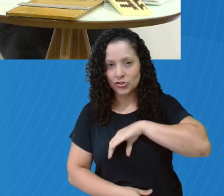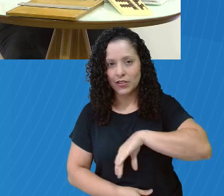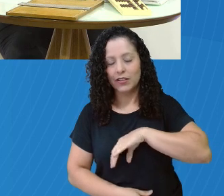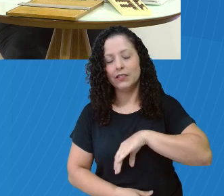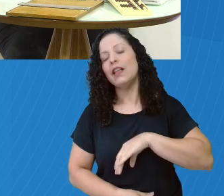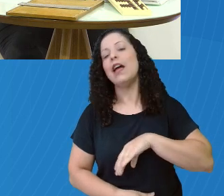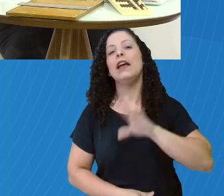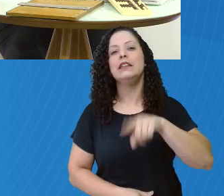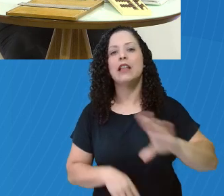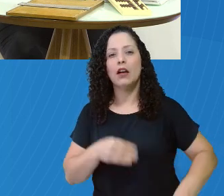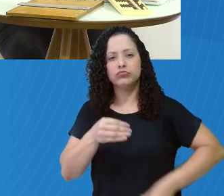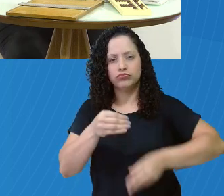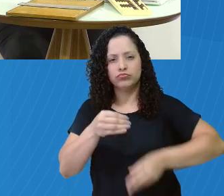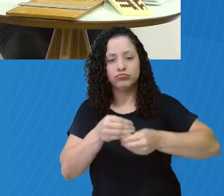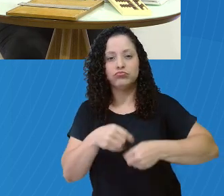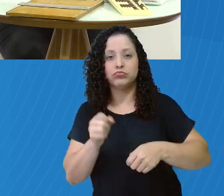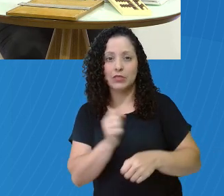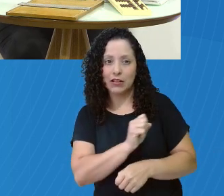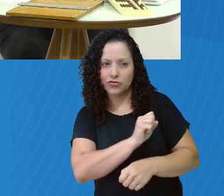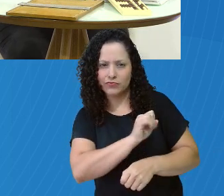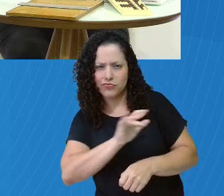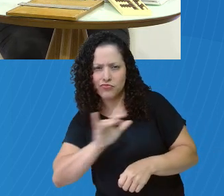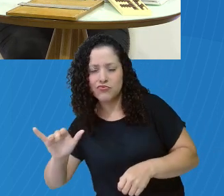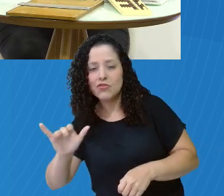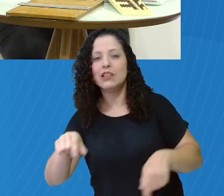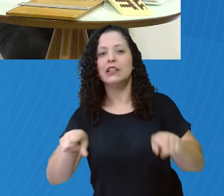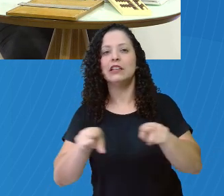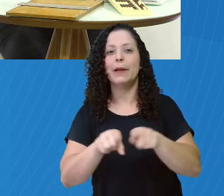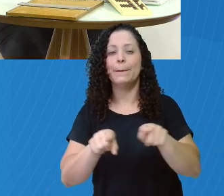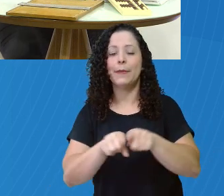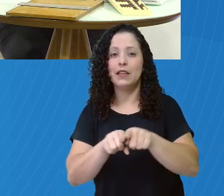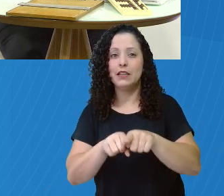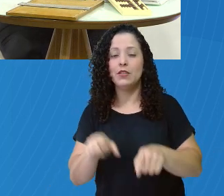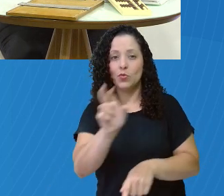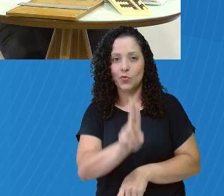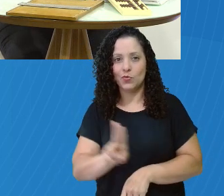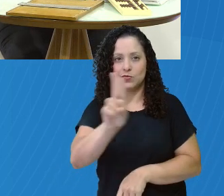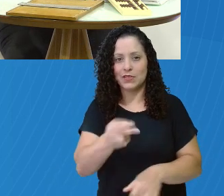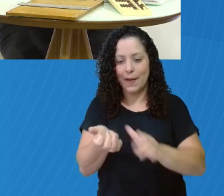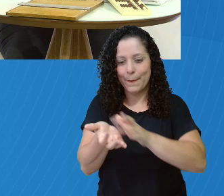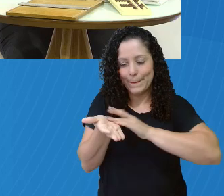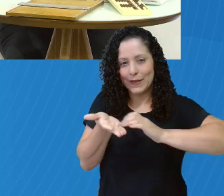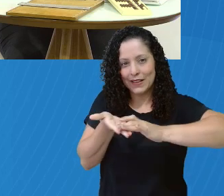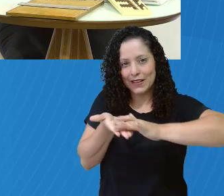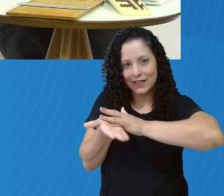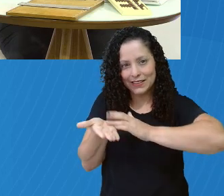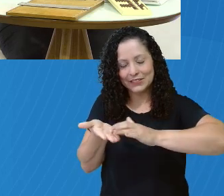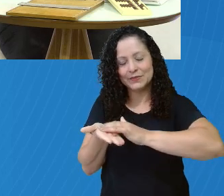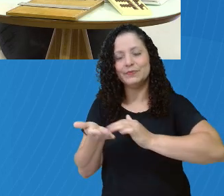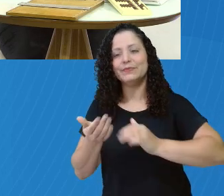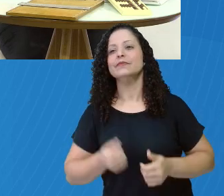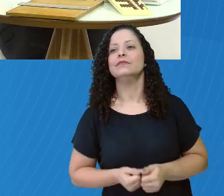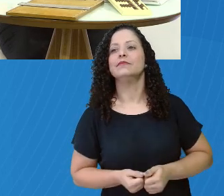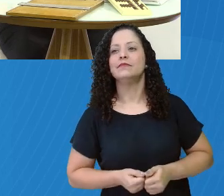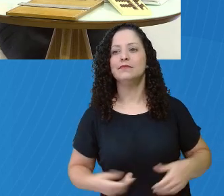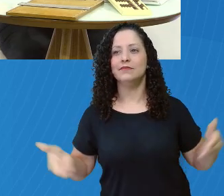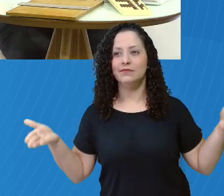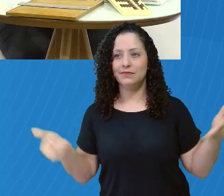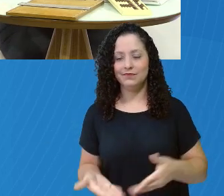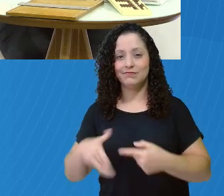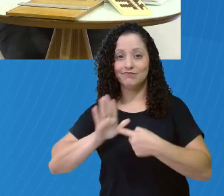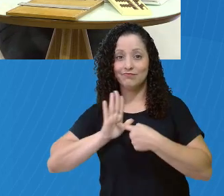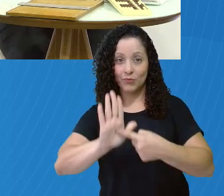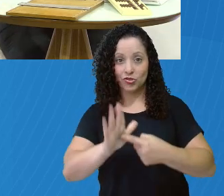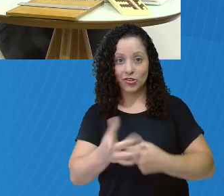sistema de escrita alfabética, atrelado à escrita em braille. E aí eu trouxe esse exemplo, né,